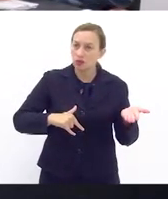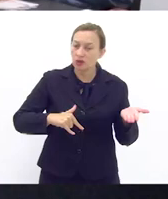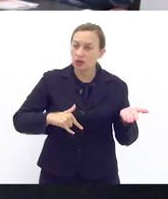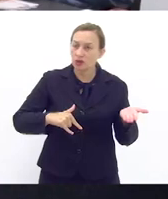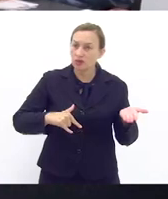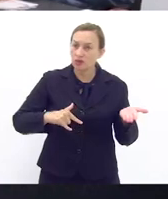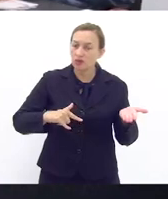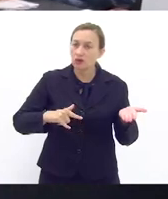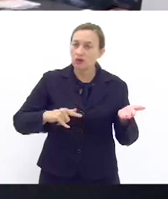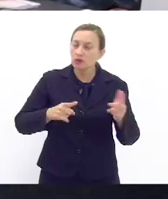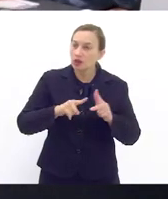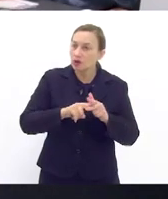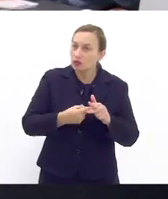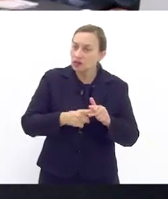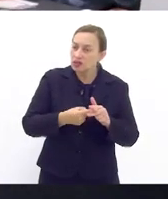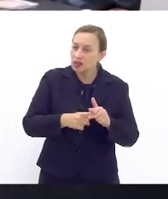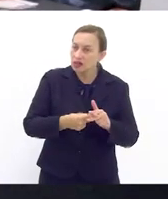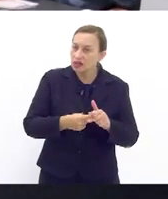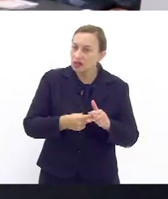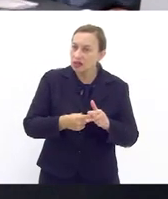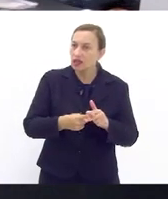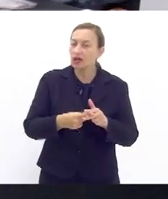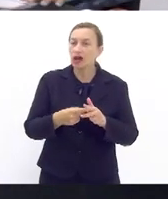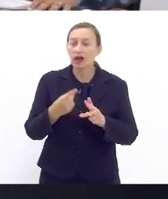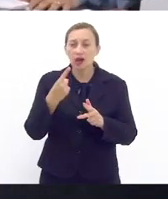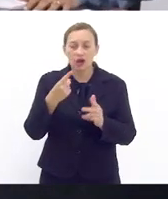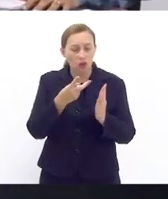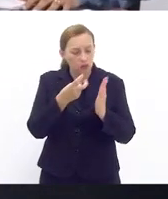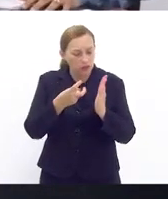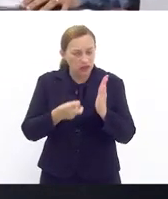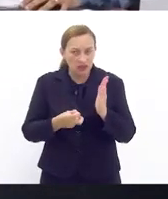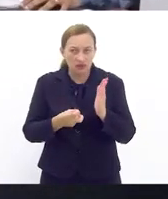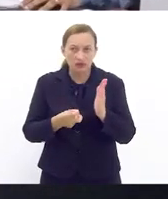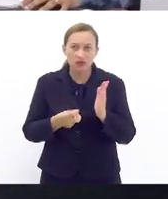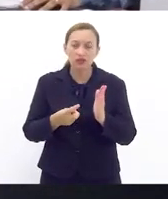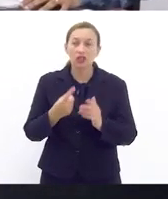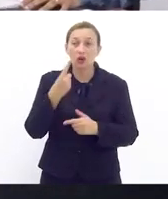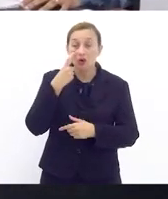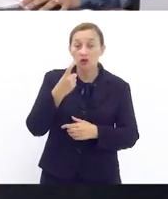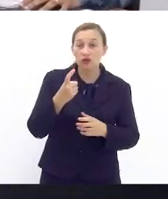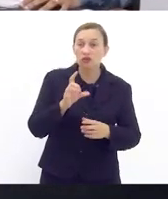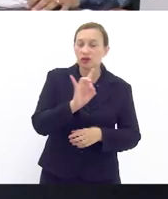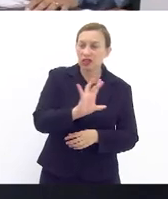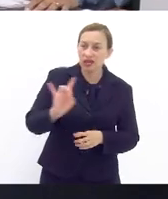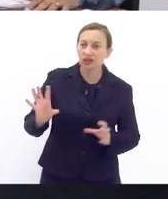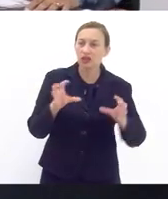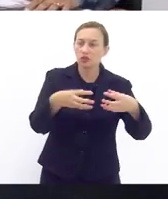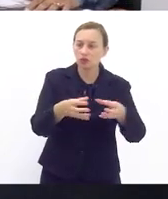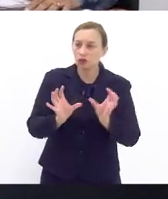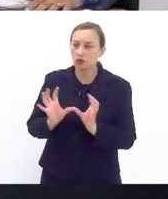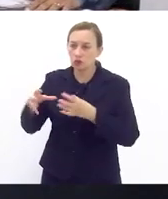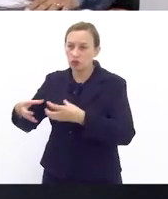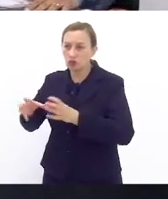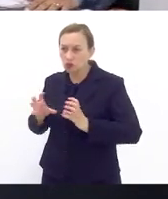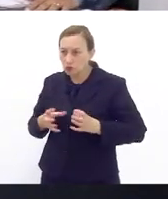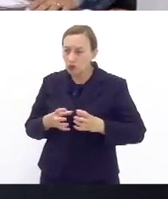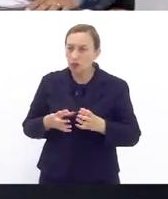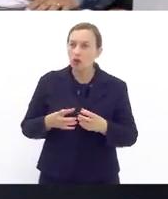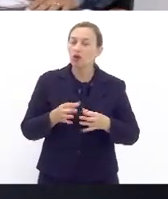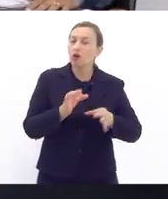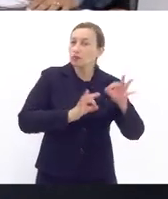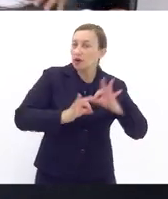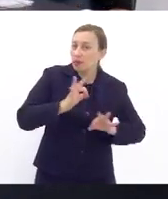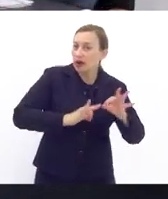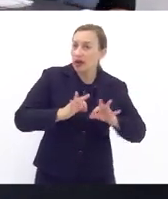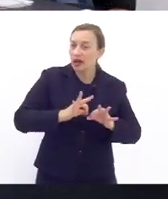Pauta ouvindo as que as comissões temáticas sobre o que tá preparado que foi